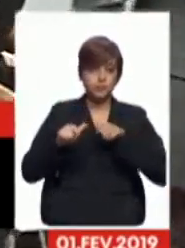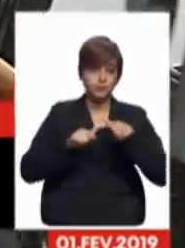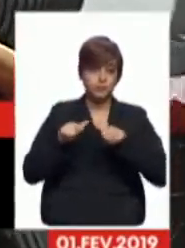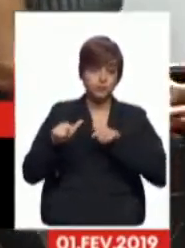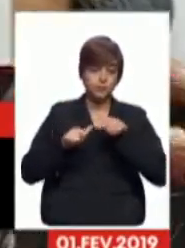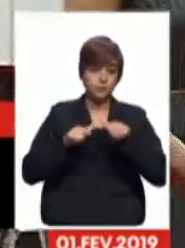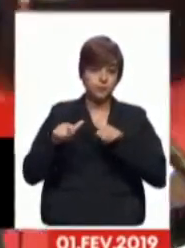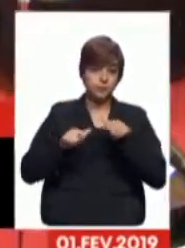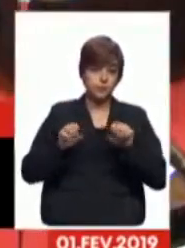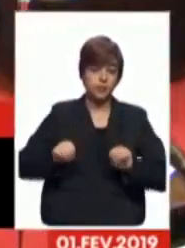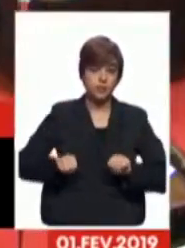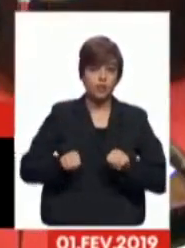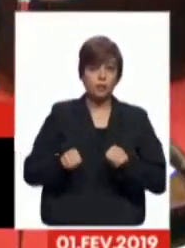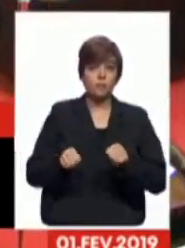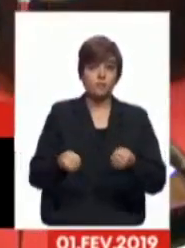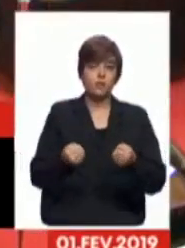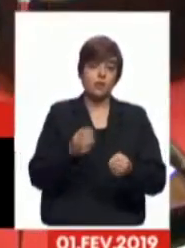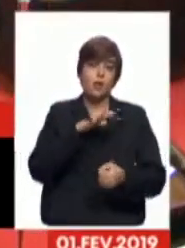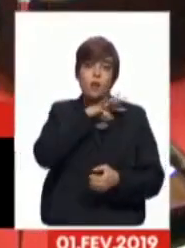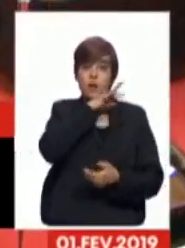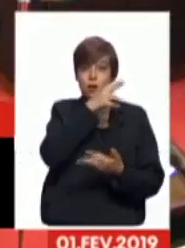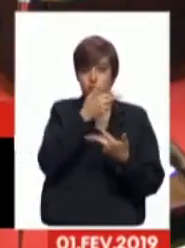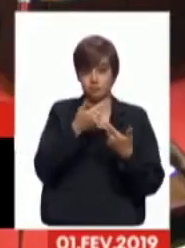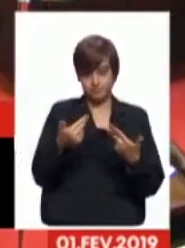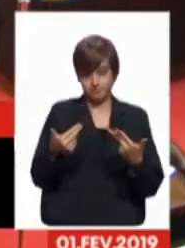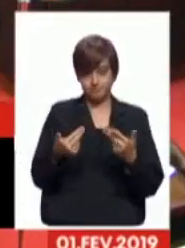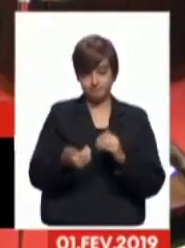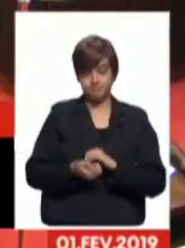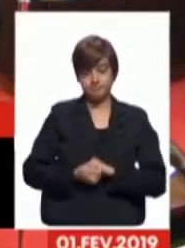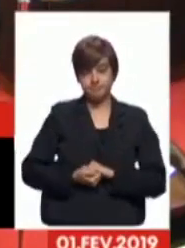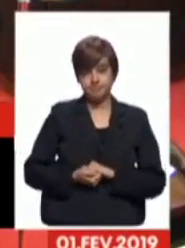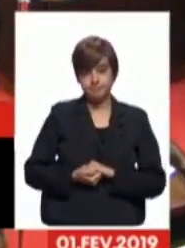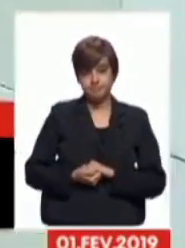na defesa dos animais.